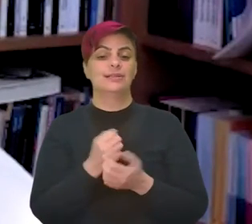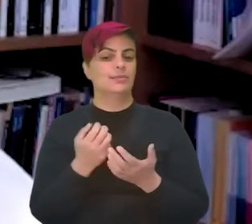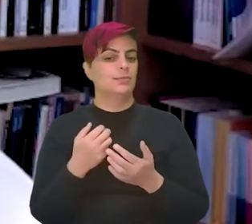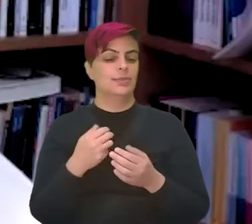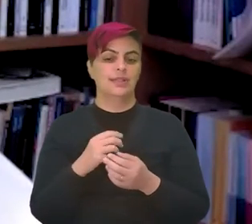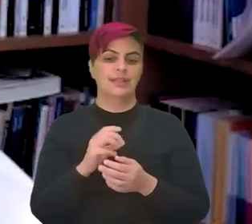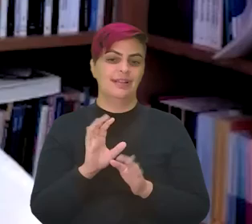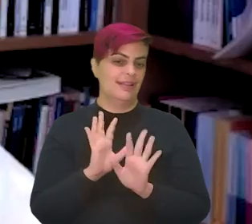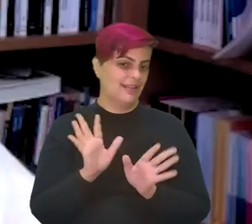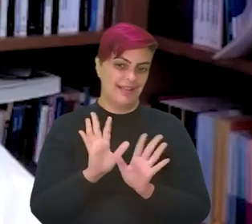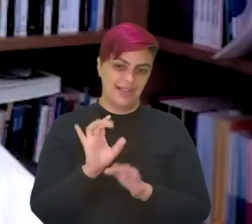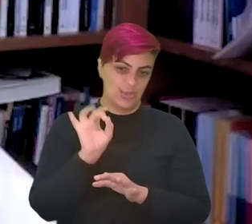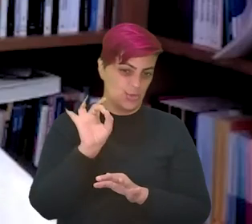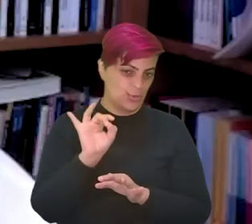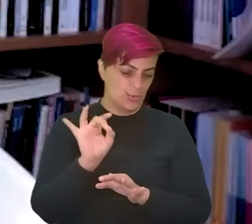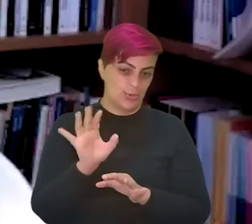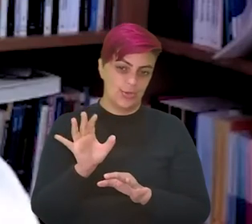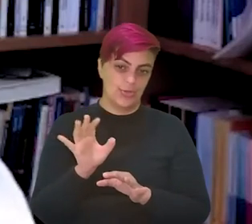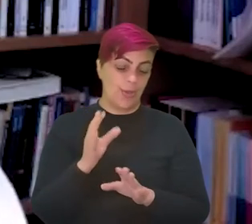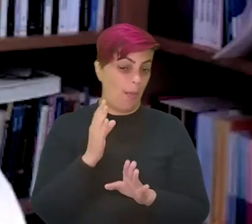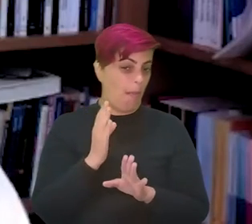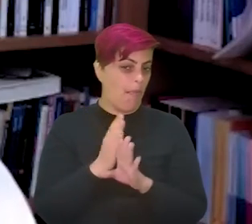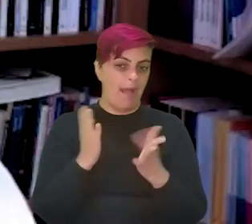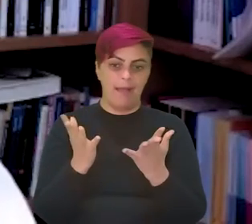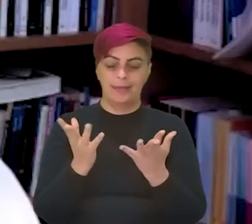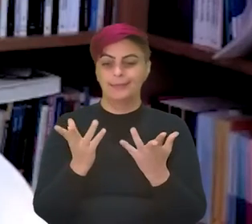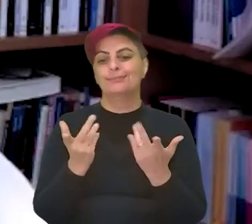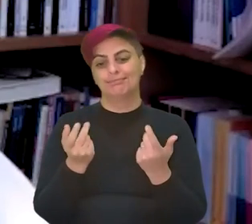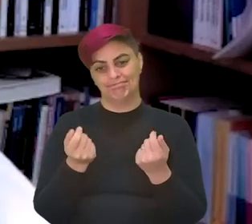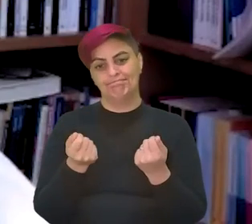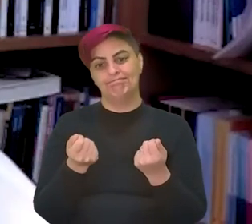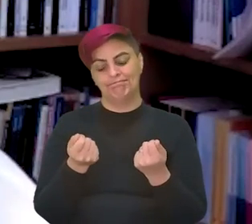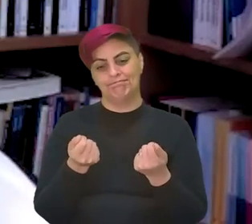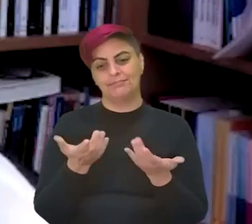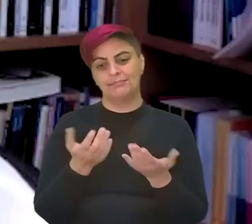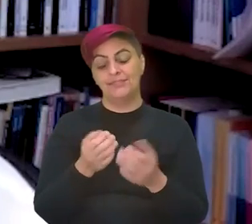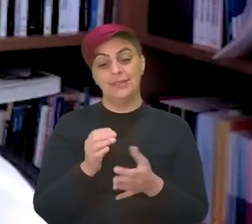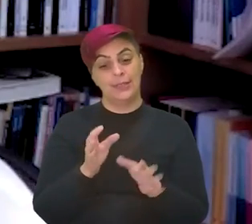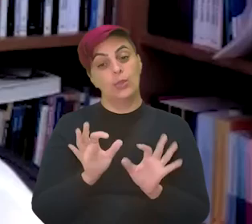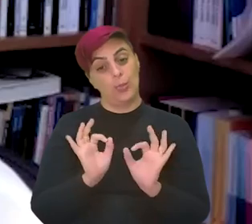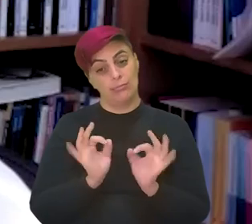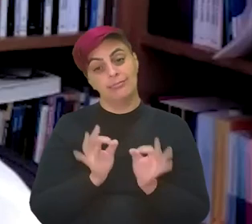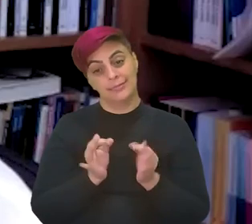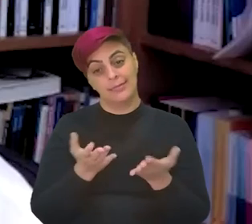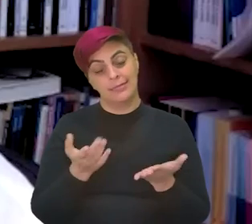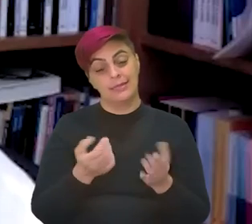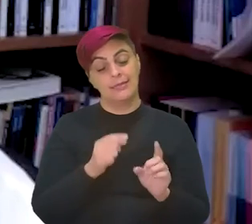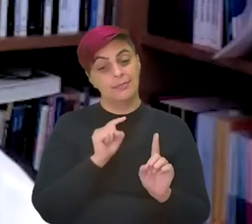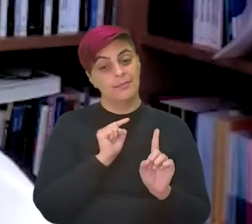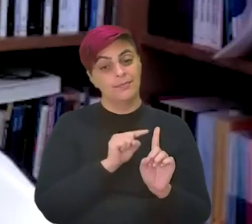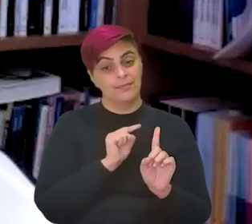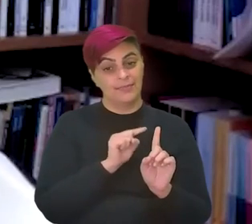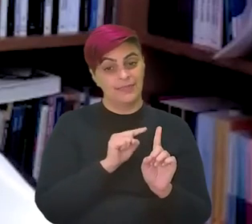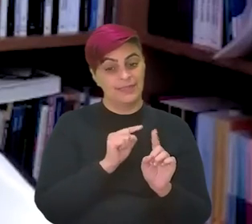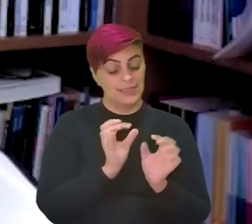só maravilhas, né? Só descobertas. Então, obviamente, ele reconstrói,